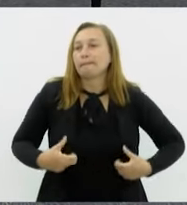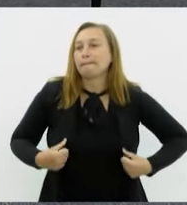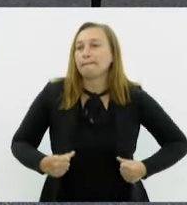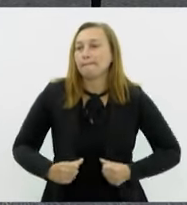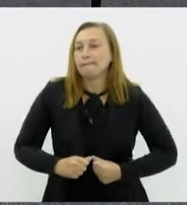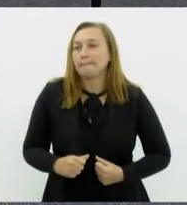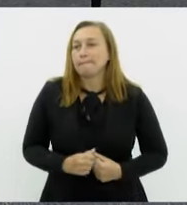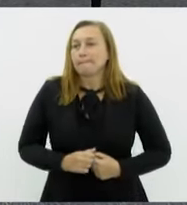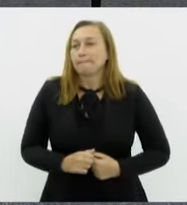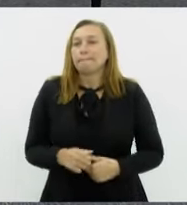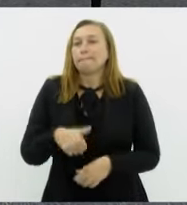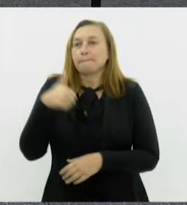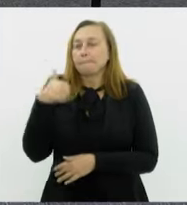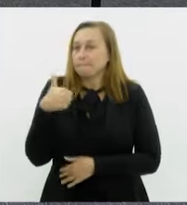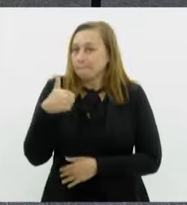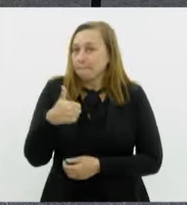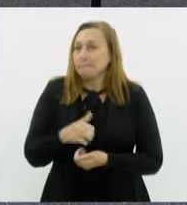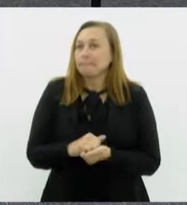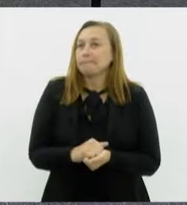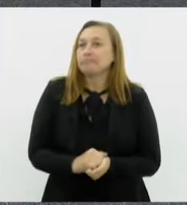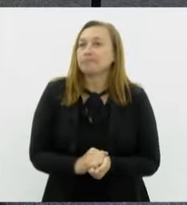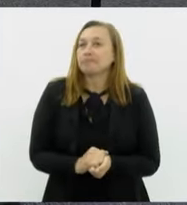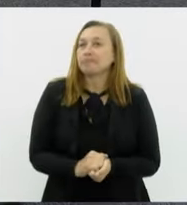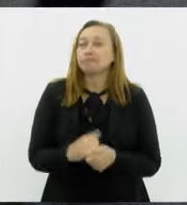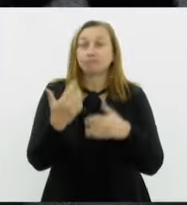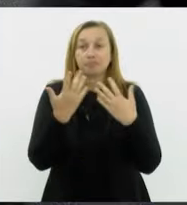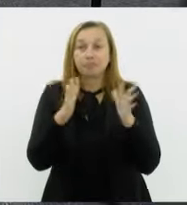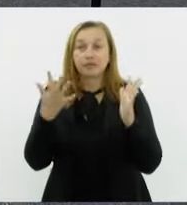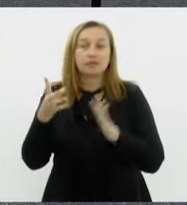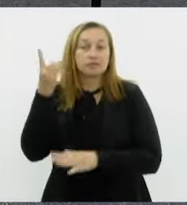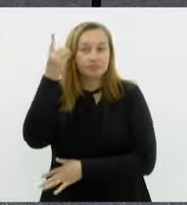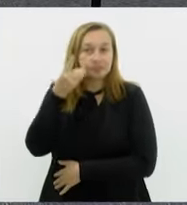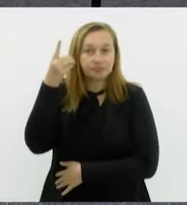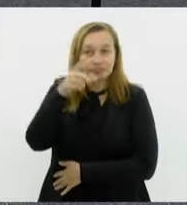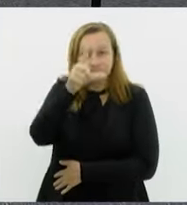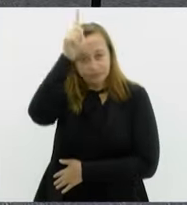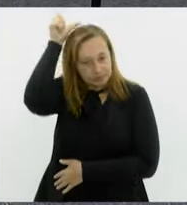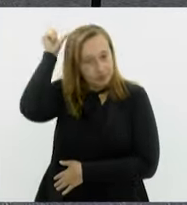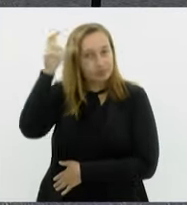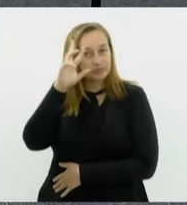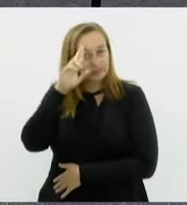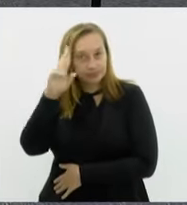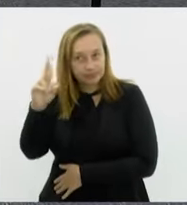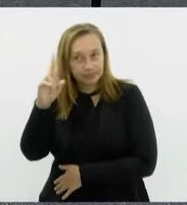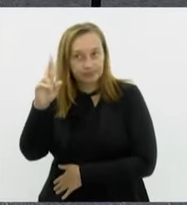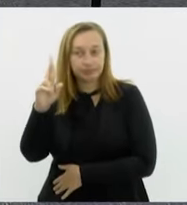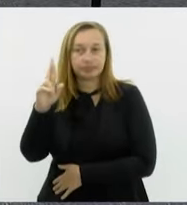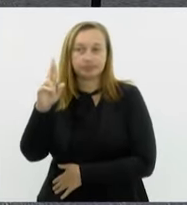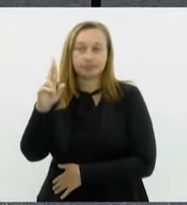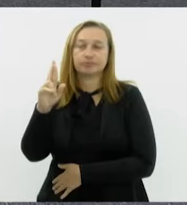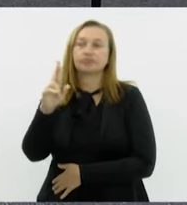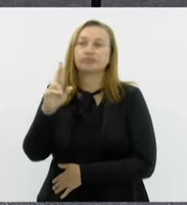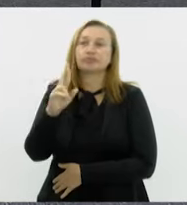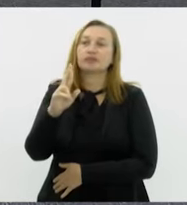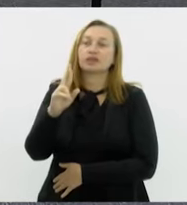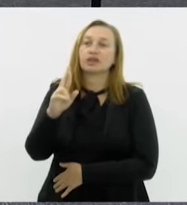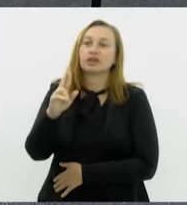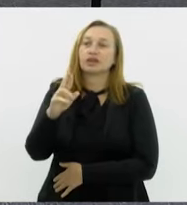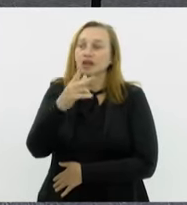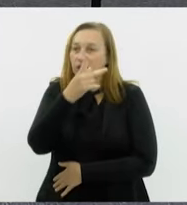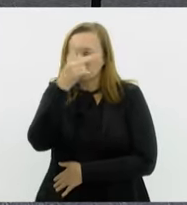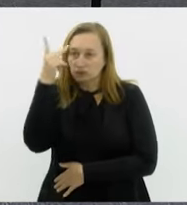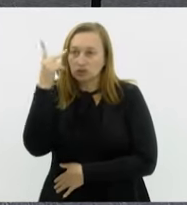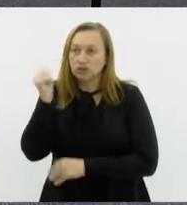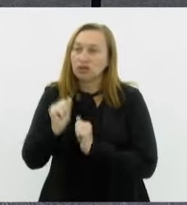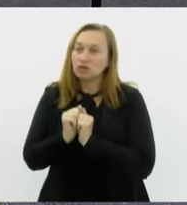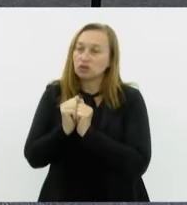primeira delas era louvar o deputado Luiz Paulo, Vossa Excelência, as pessoas que participaram da CPI da dívida,